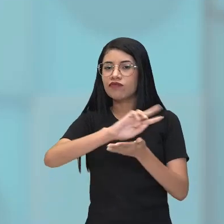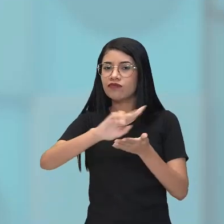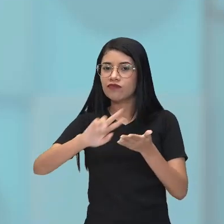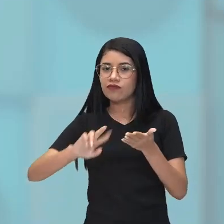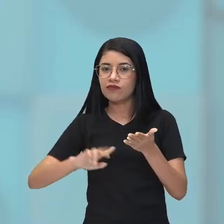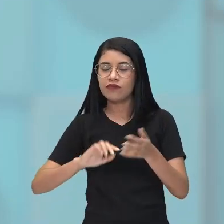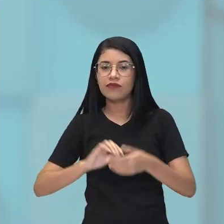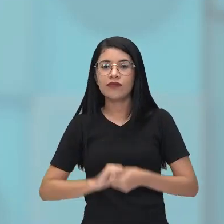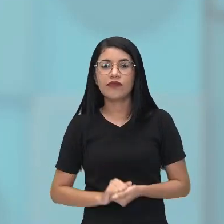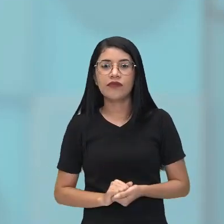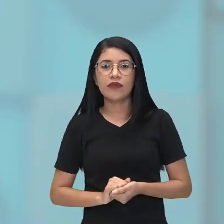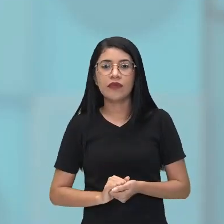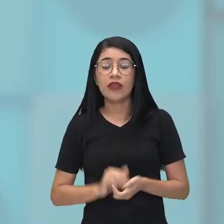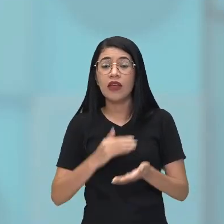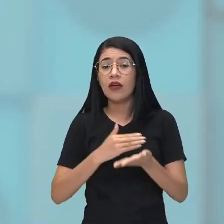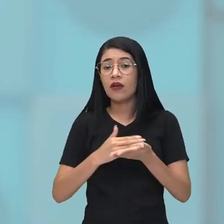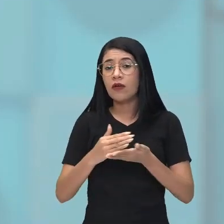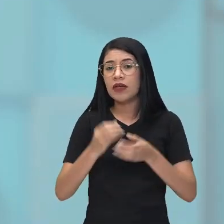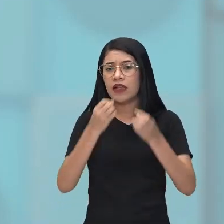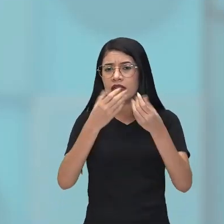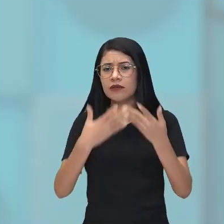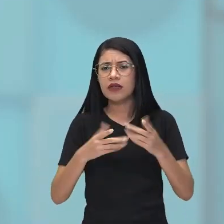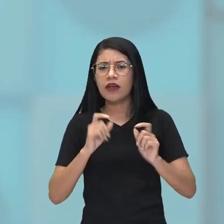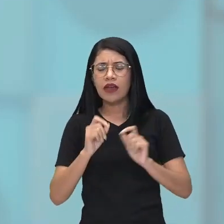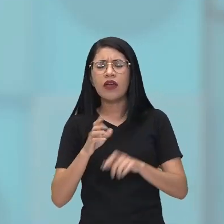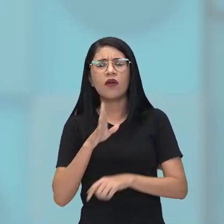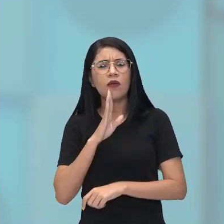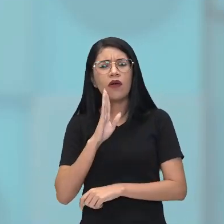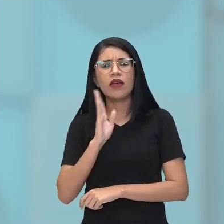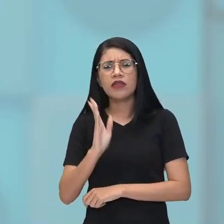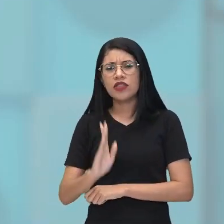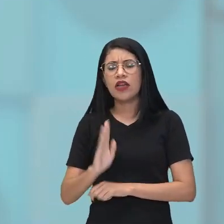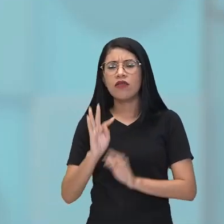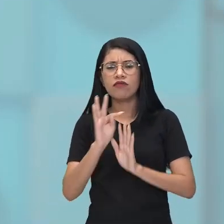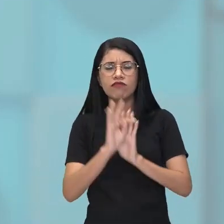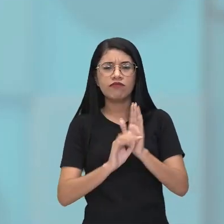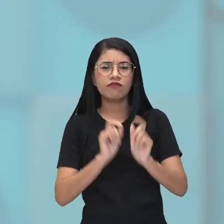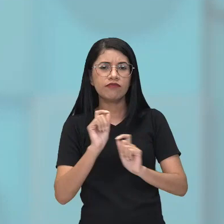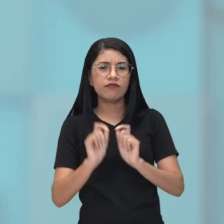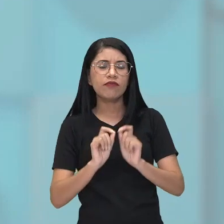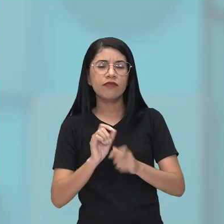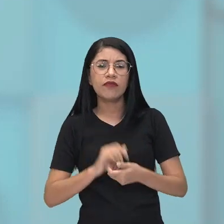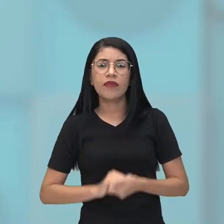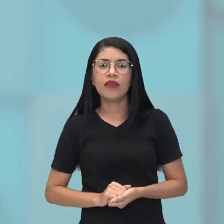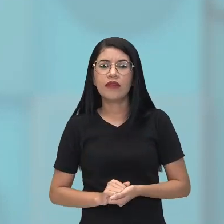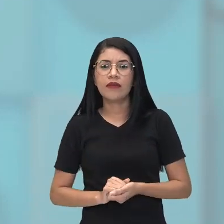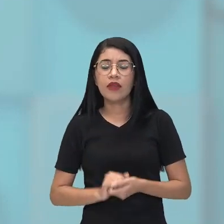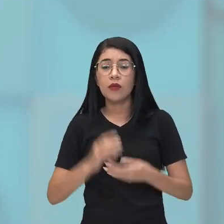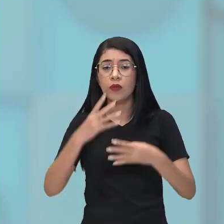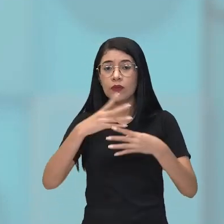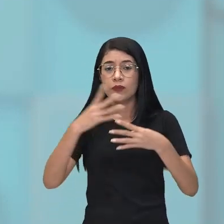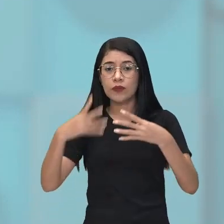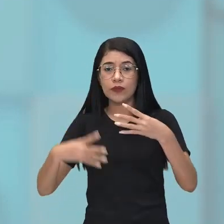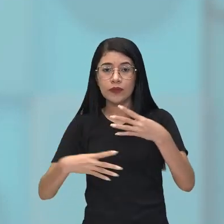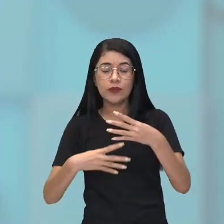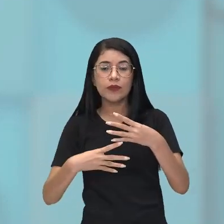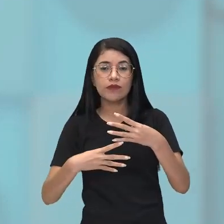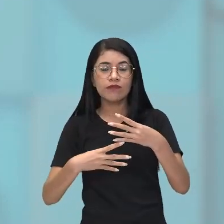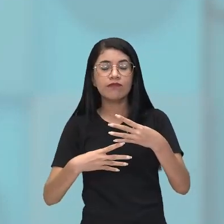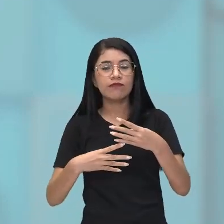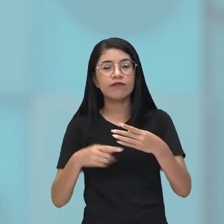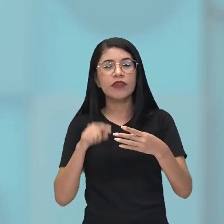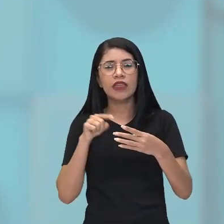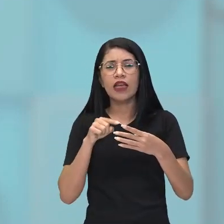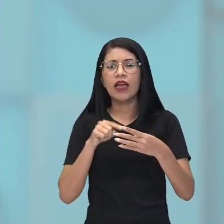tá? Vamos começar com um que nós já conhecemos um pouquinho aqui durante o nosso módulo, os sonetos. Isso mesmo,